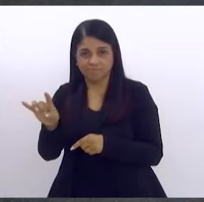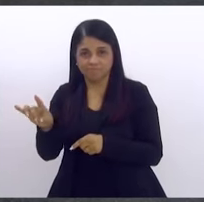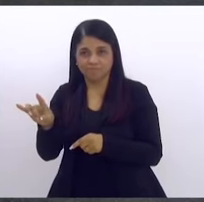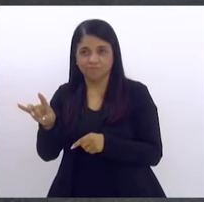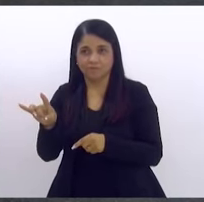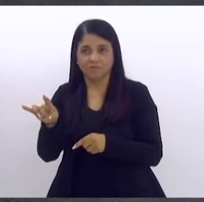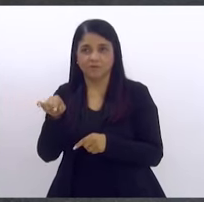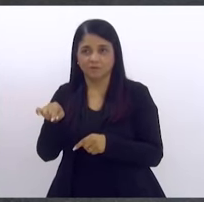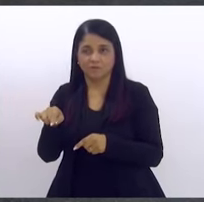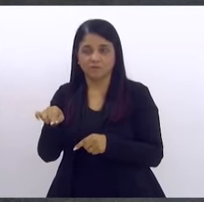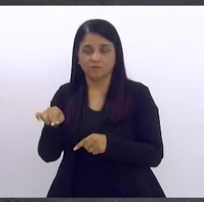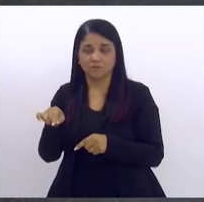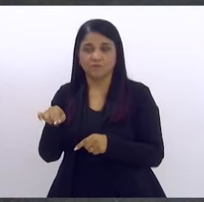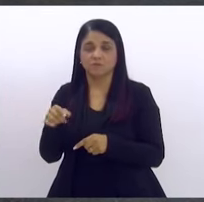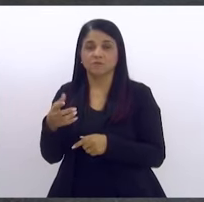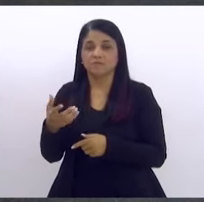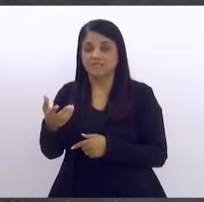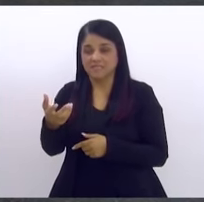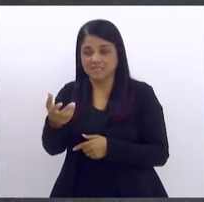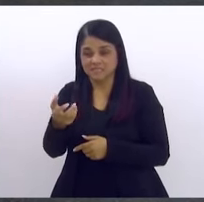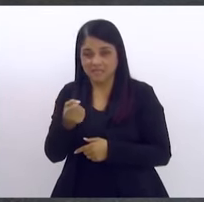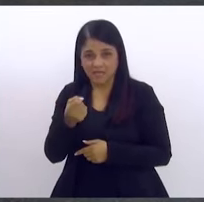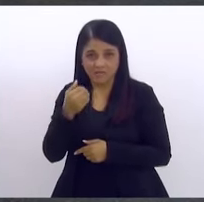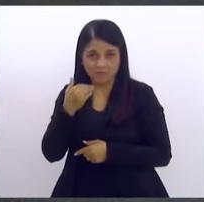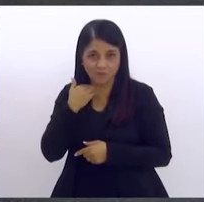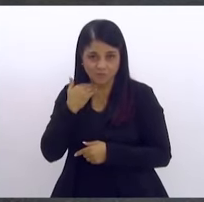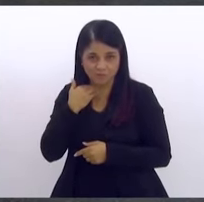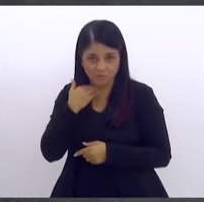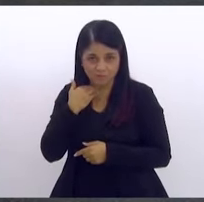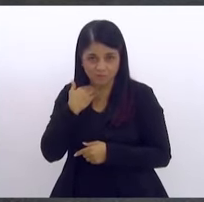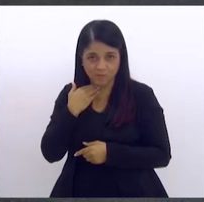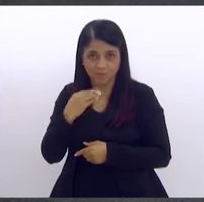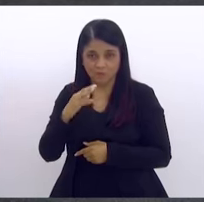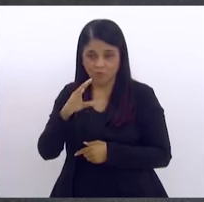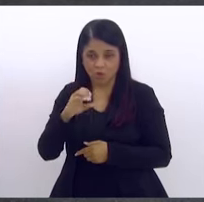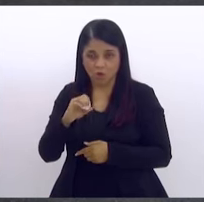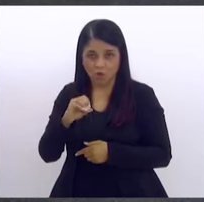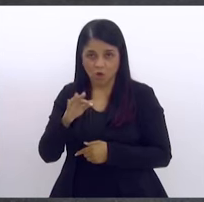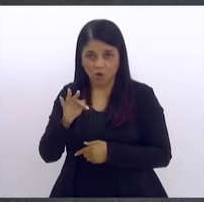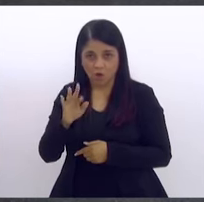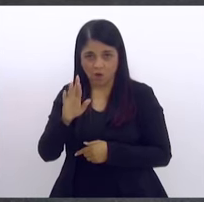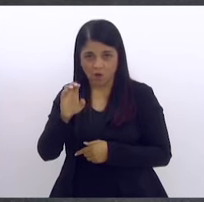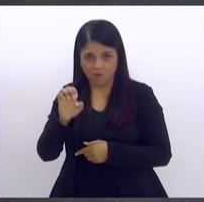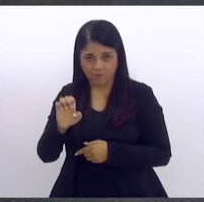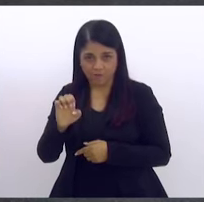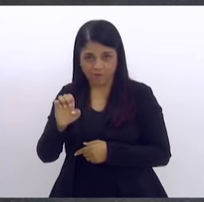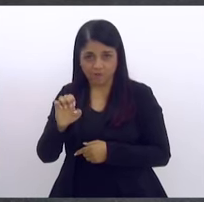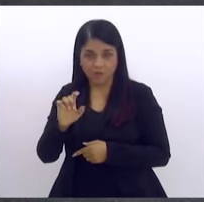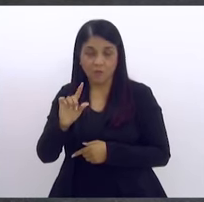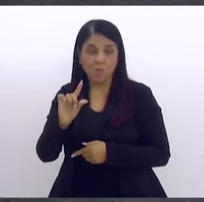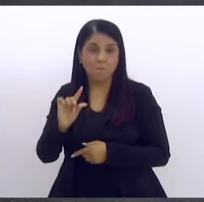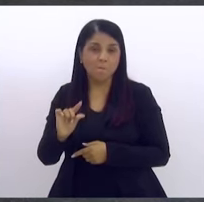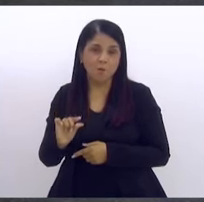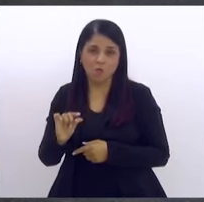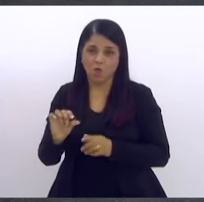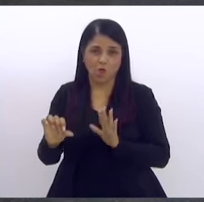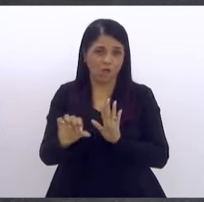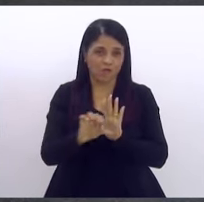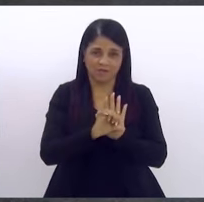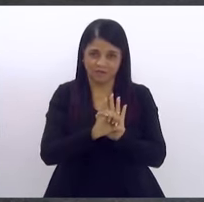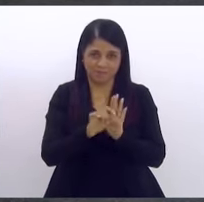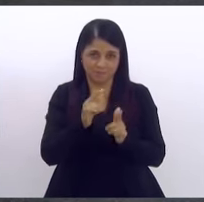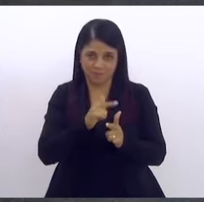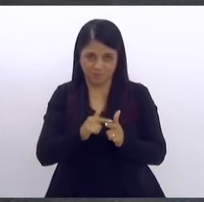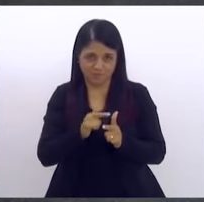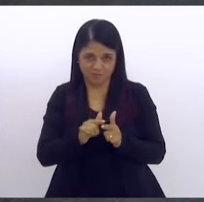Saque na boca do cofre era o menor dos mais graves